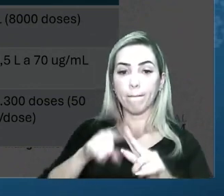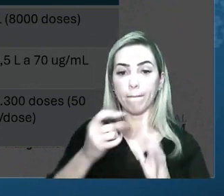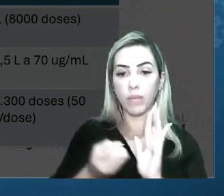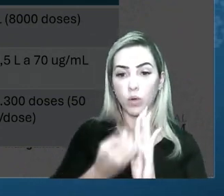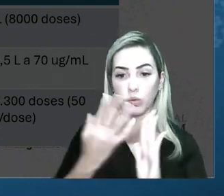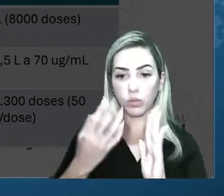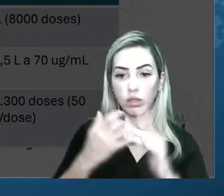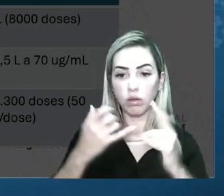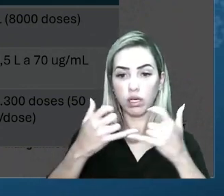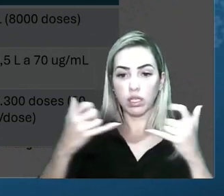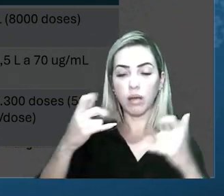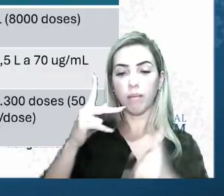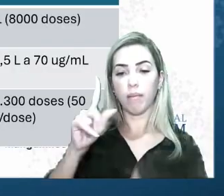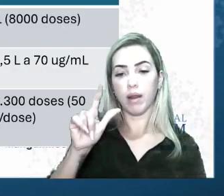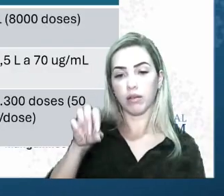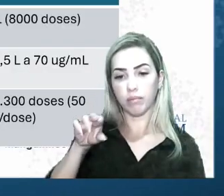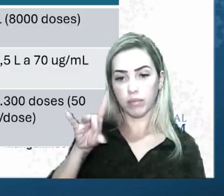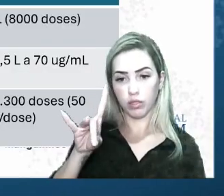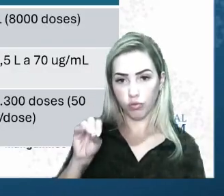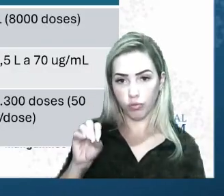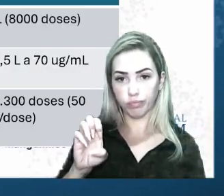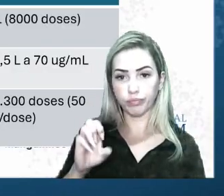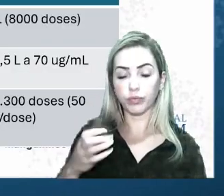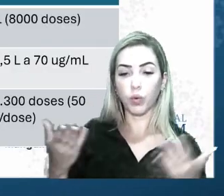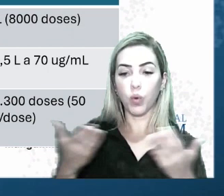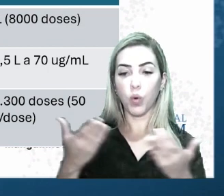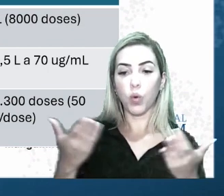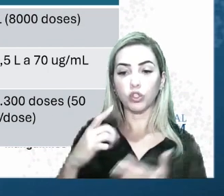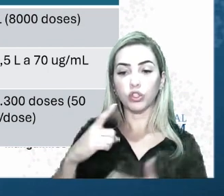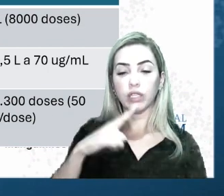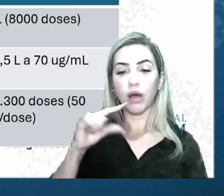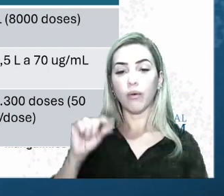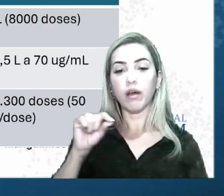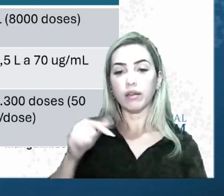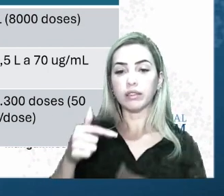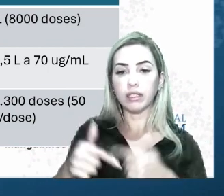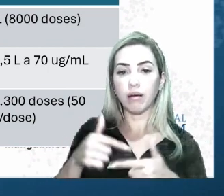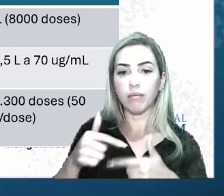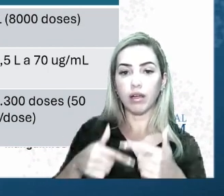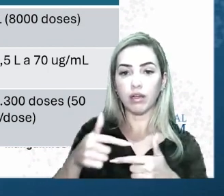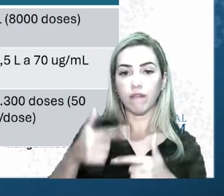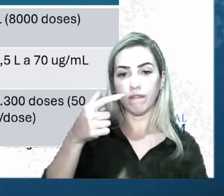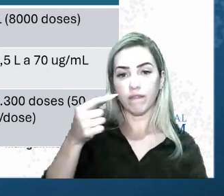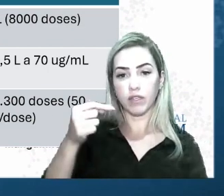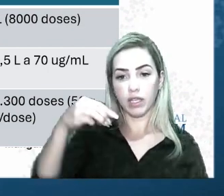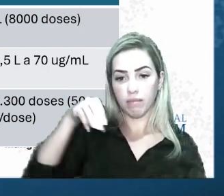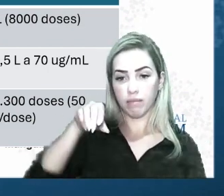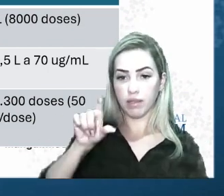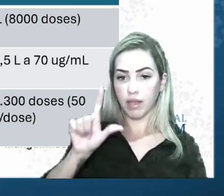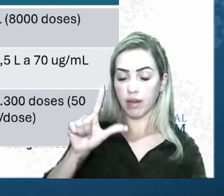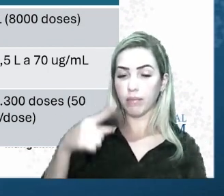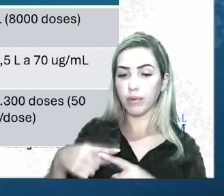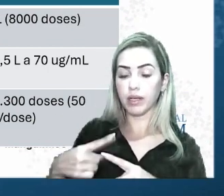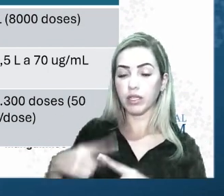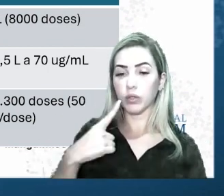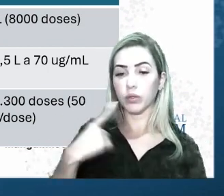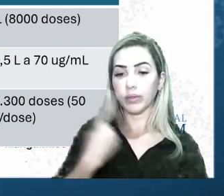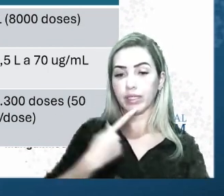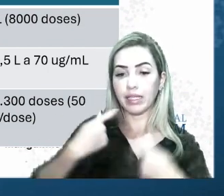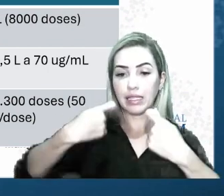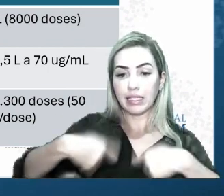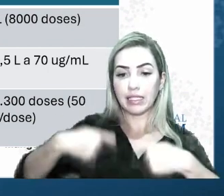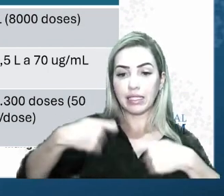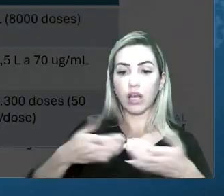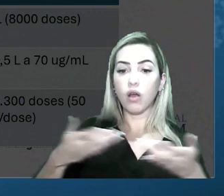do plasmídio. Nós estamos atualmente trabalhando com 20 ml, porque a nossa necessidade atual